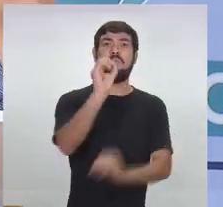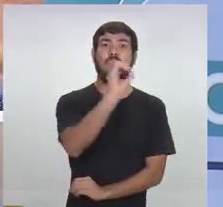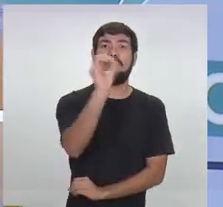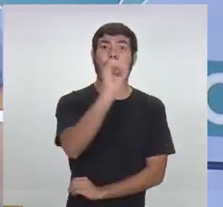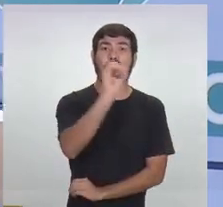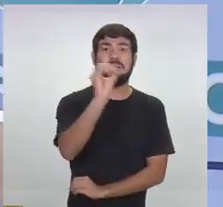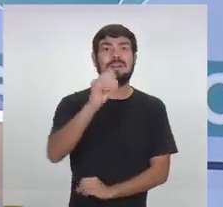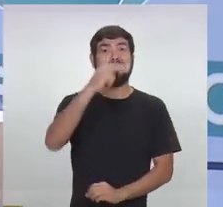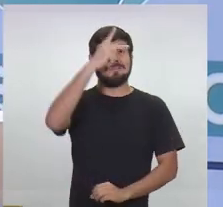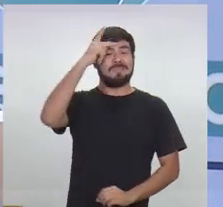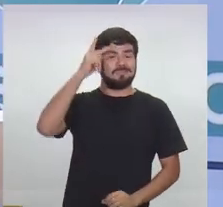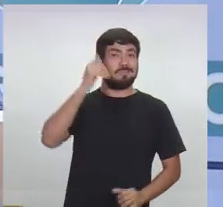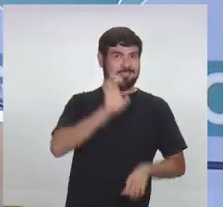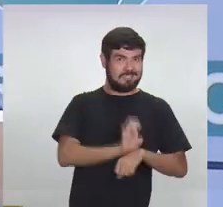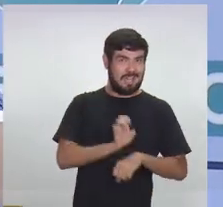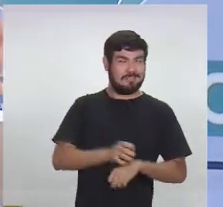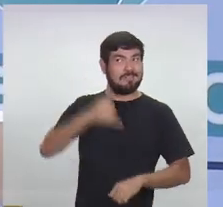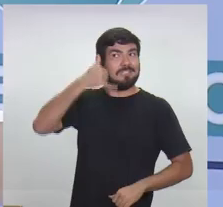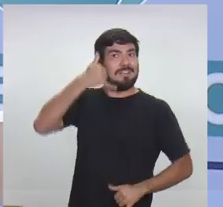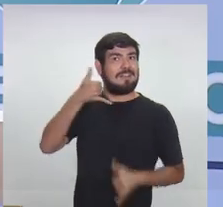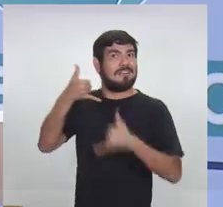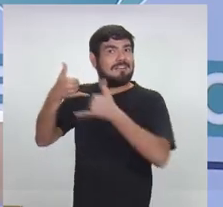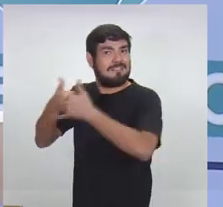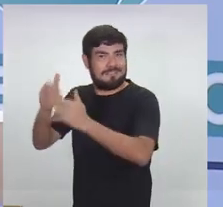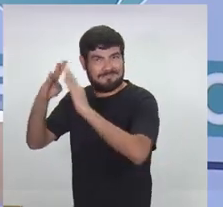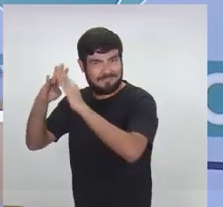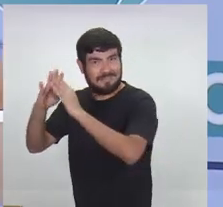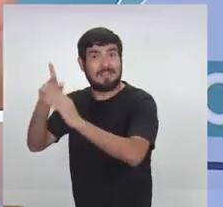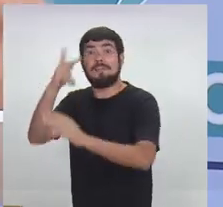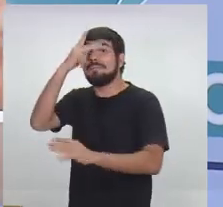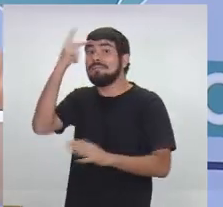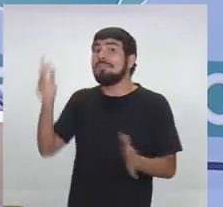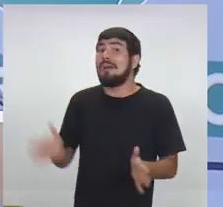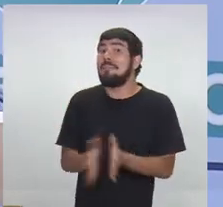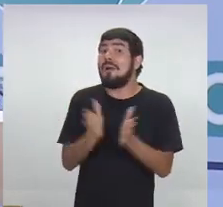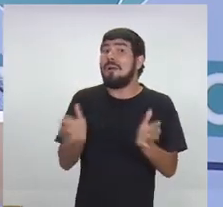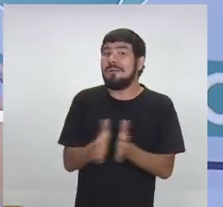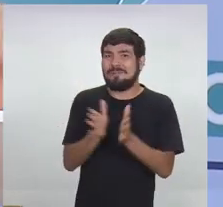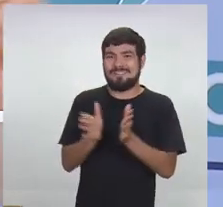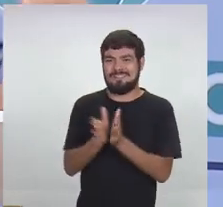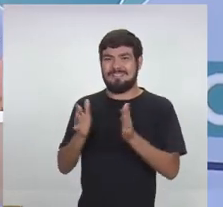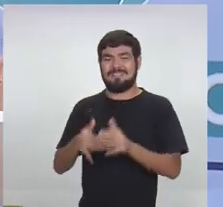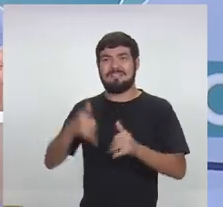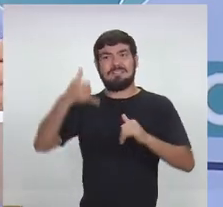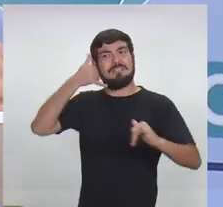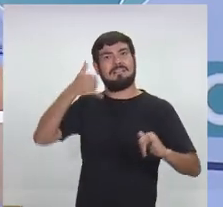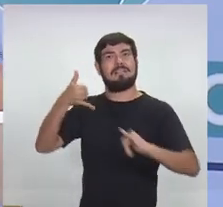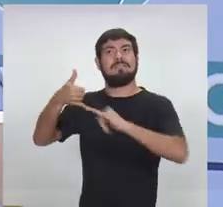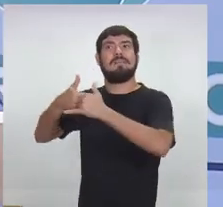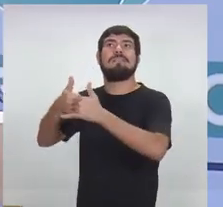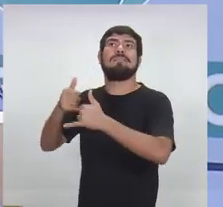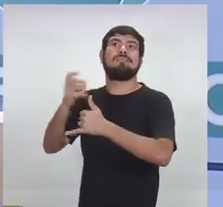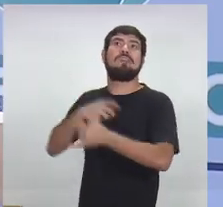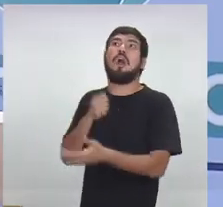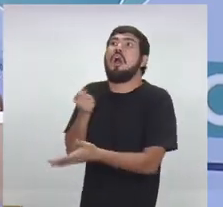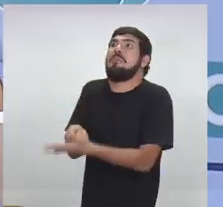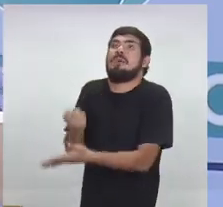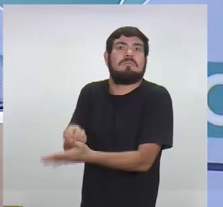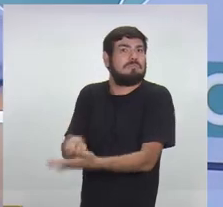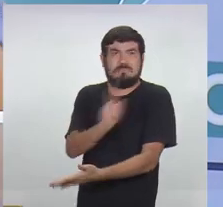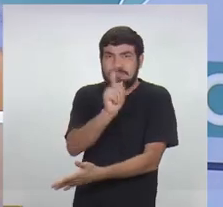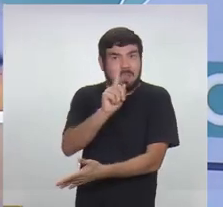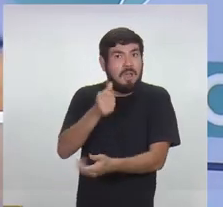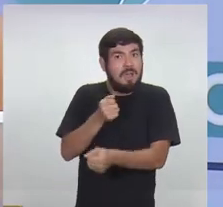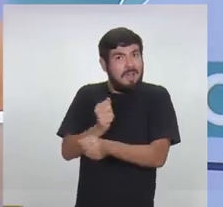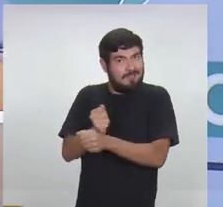receber uma ligação do estado geralmente as pessoas pobres recebe a ligação na sua casa de cobrança mas ano passado o